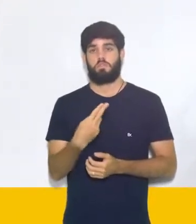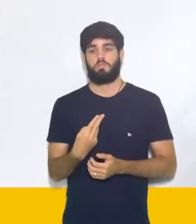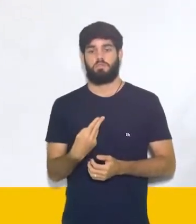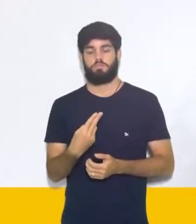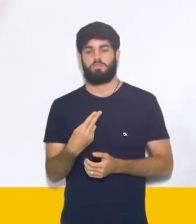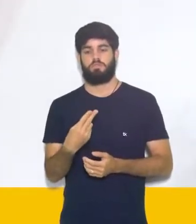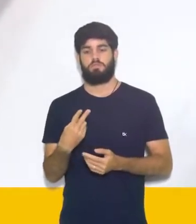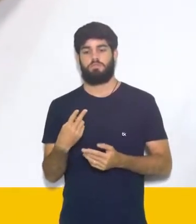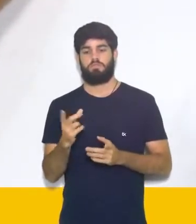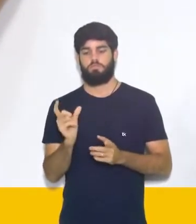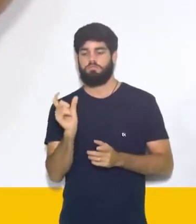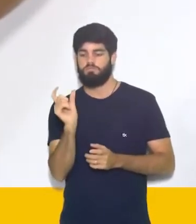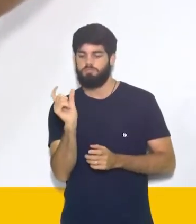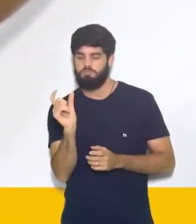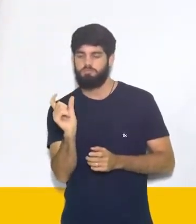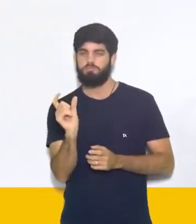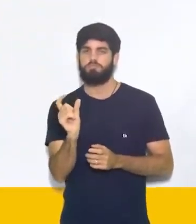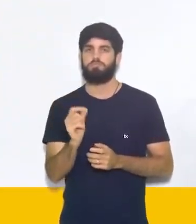ou termos